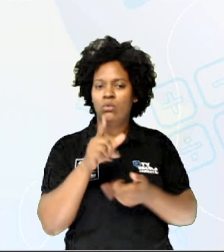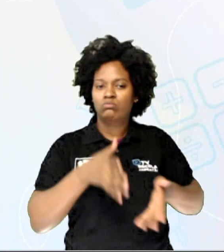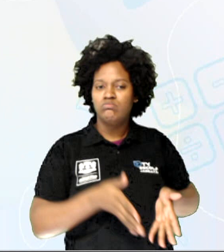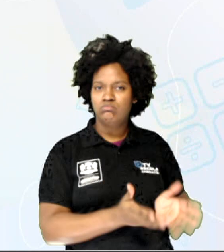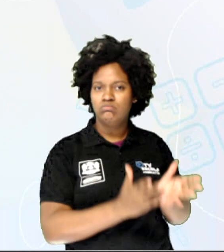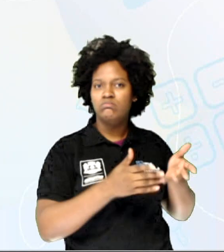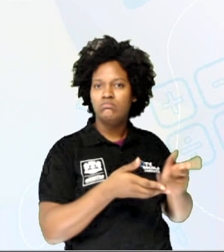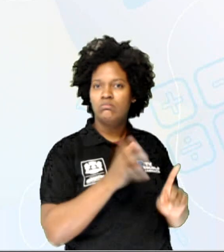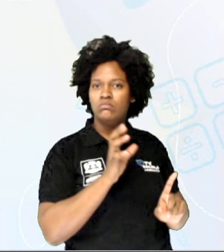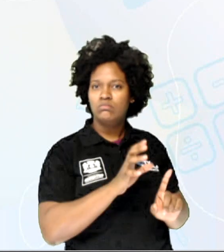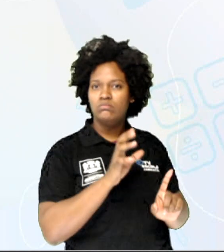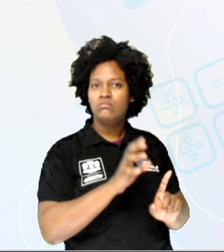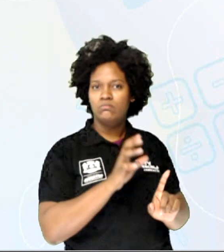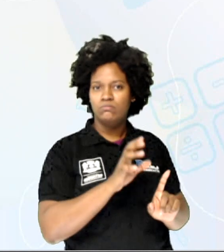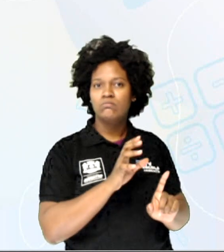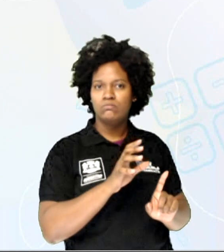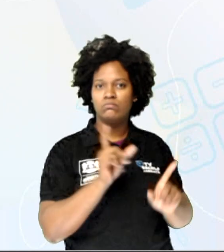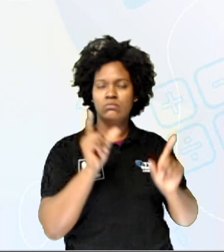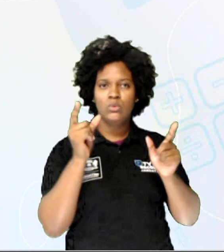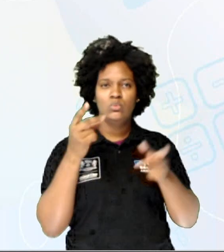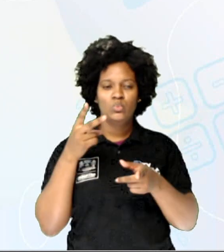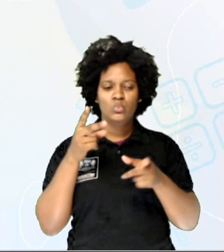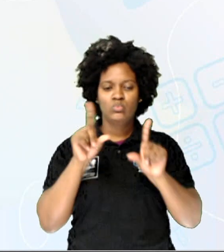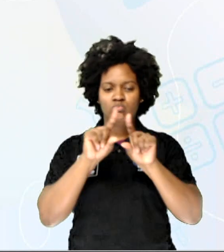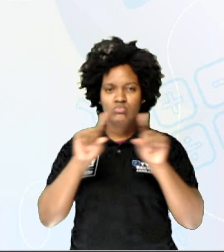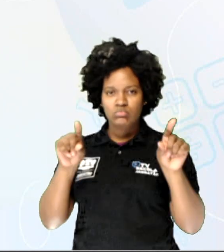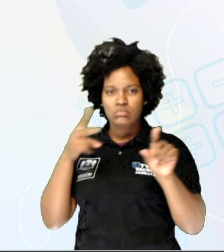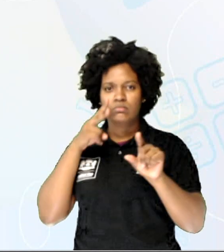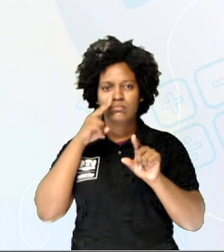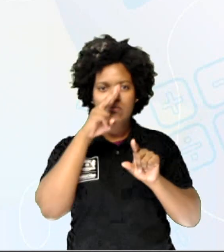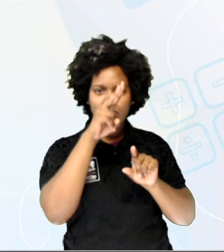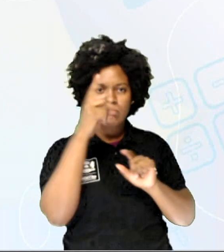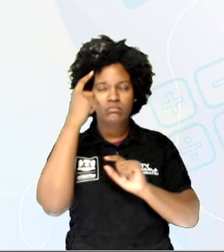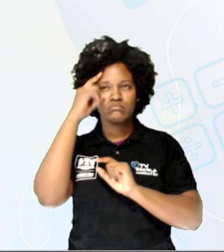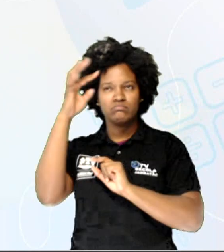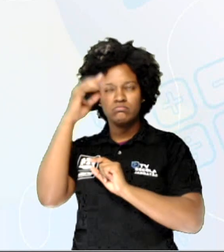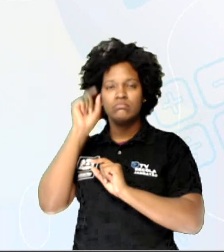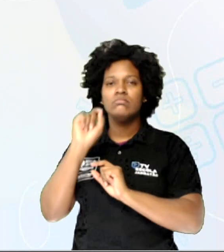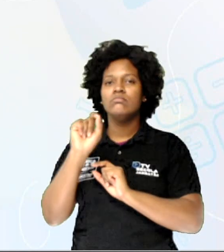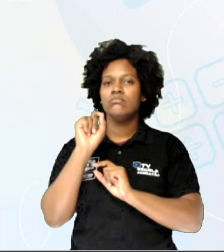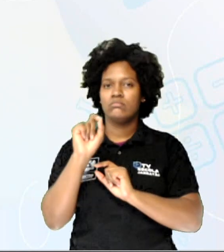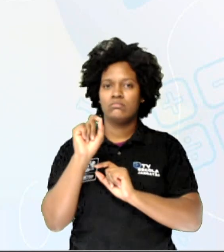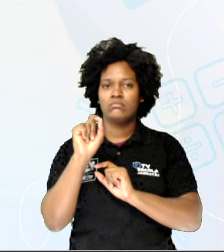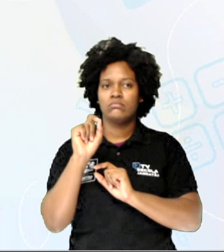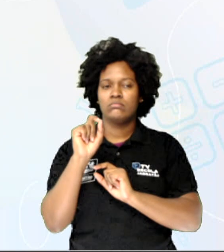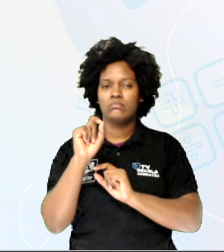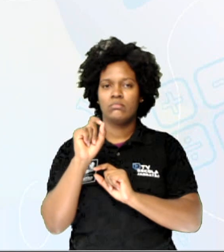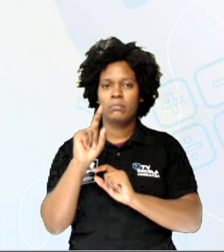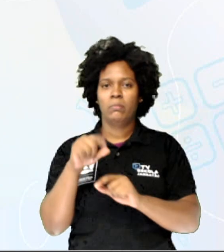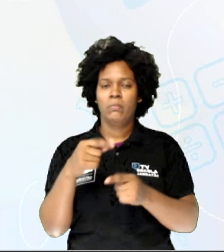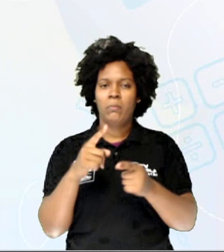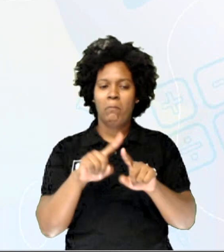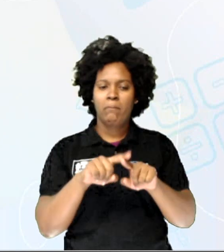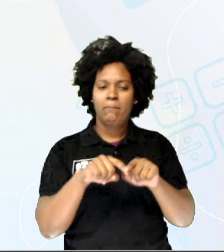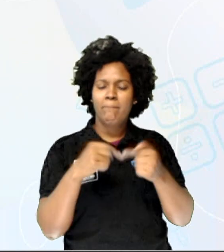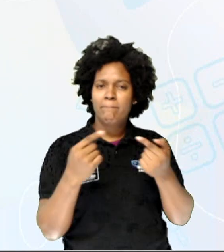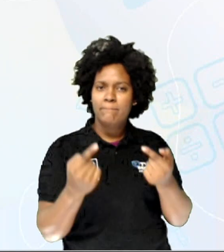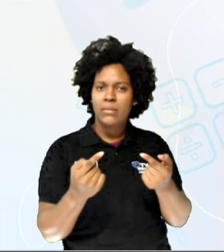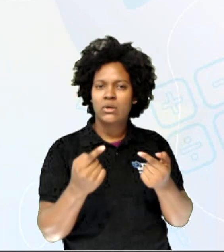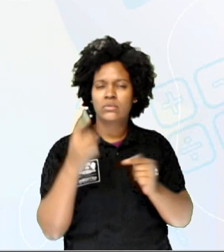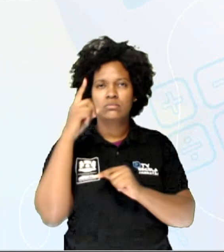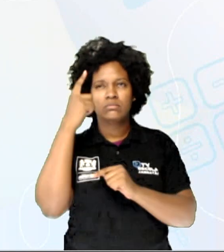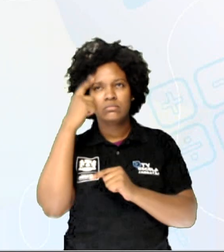extra. O termo destacado designa uma ideia de. Então, nós temos ali o mais, dando essa ideia